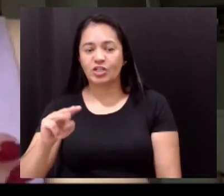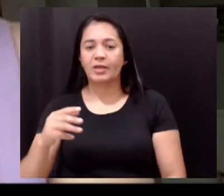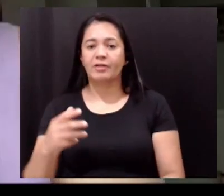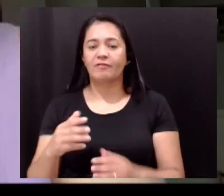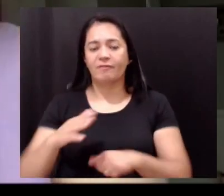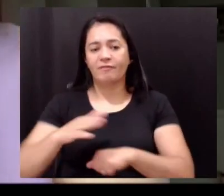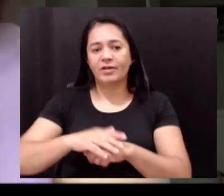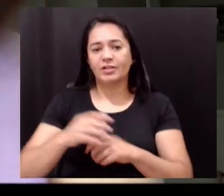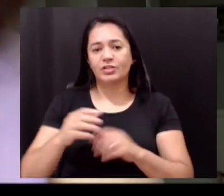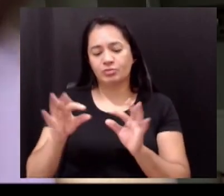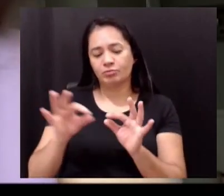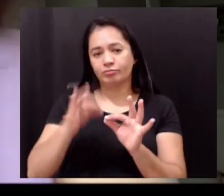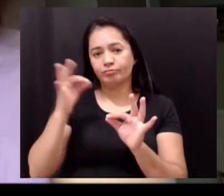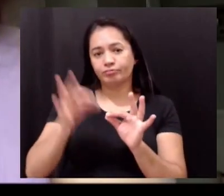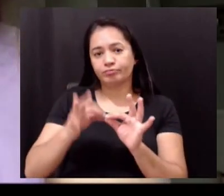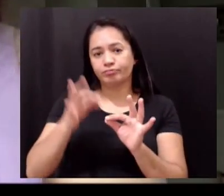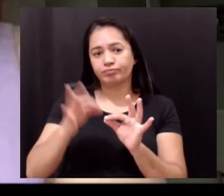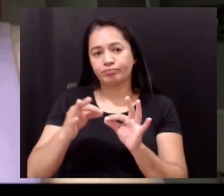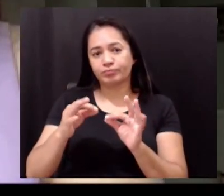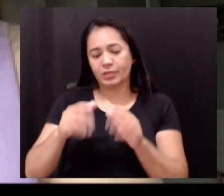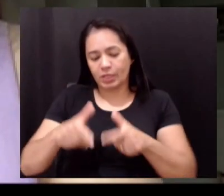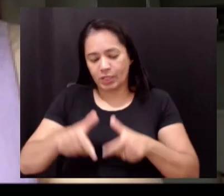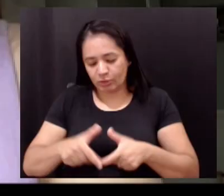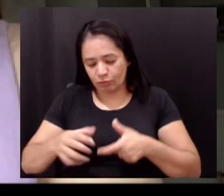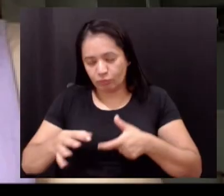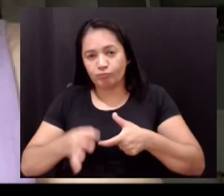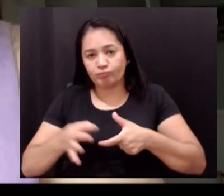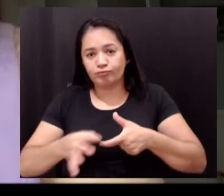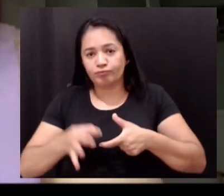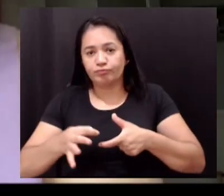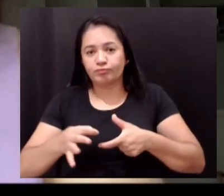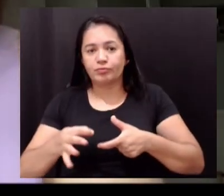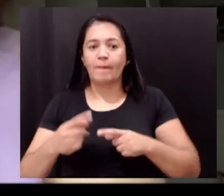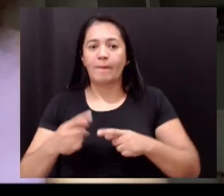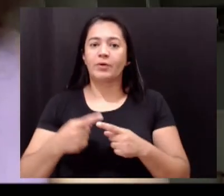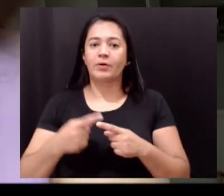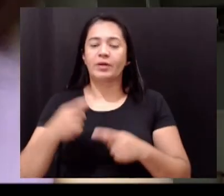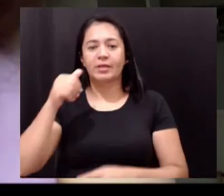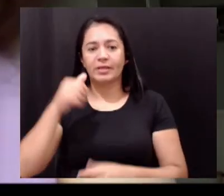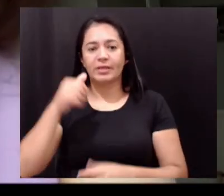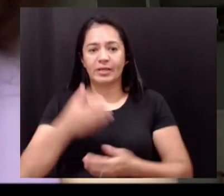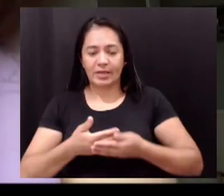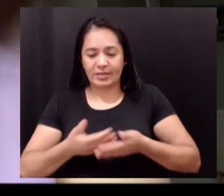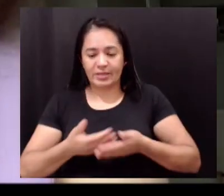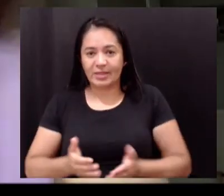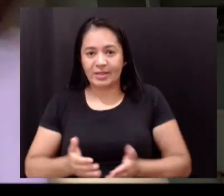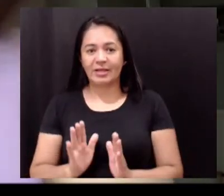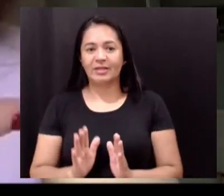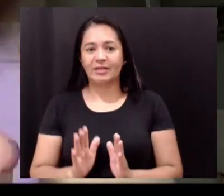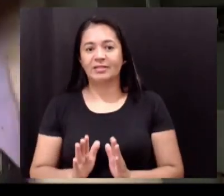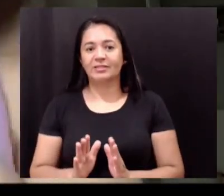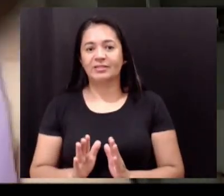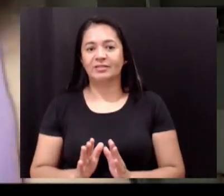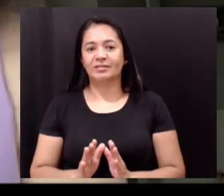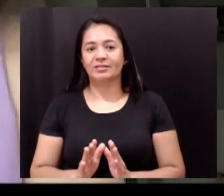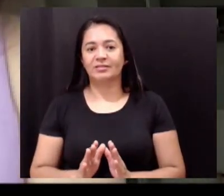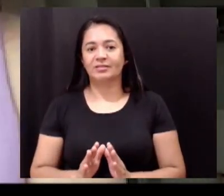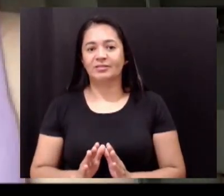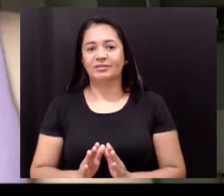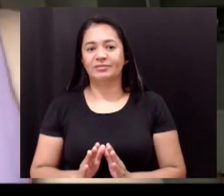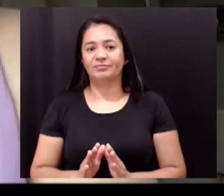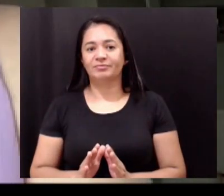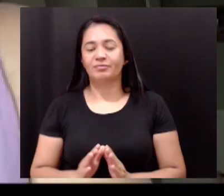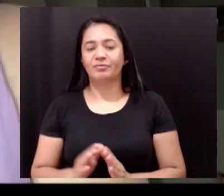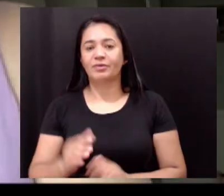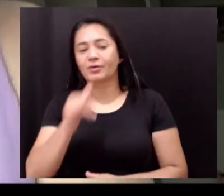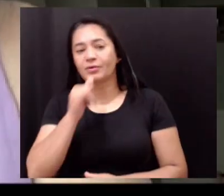útero para que quando a criança nasce, né, se a gente lembrar do parto normal, geralmente a criança nasce de cabeça ou até mesmo com um bumbum,